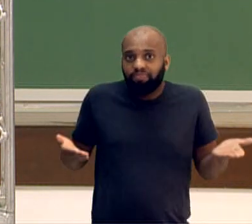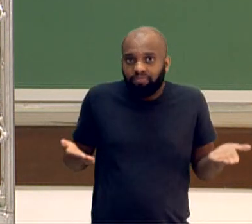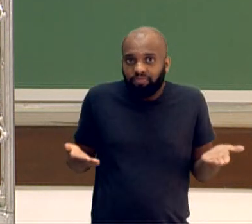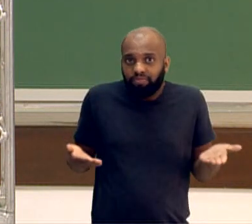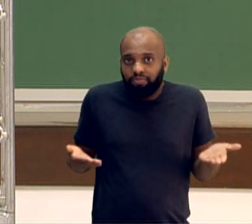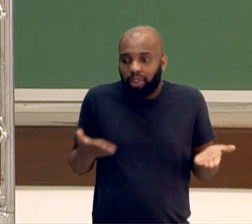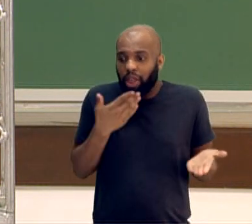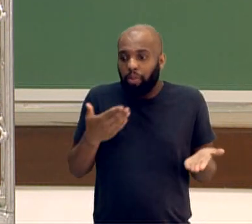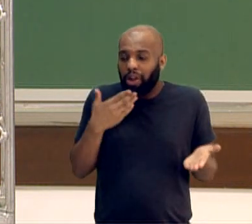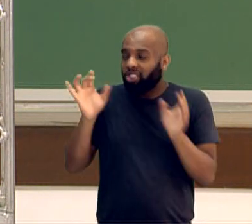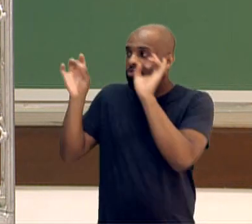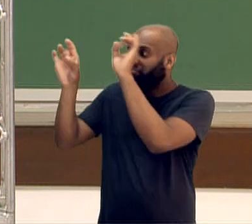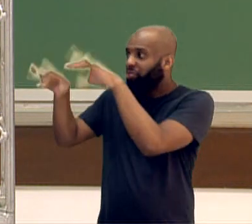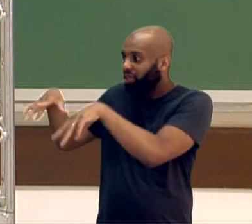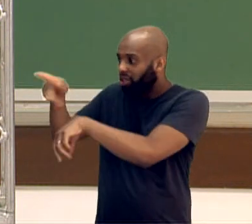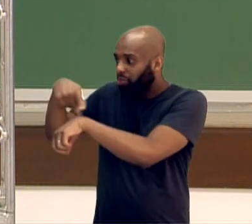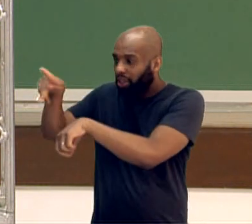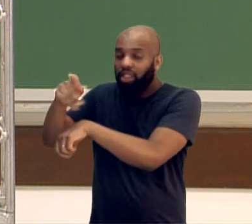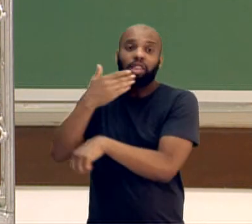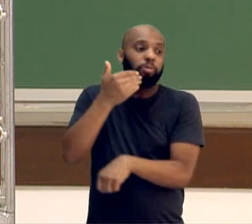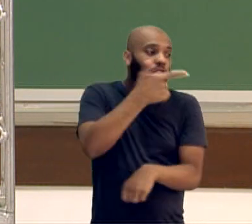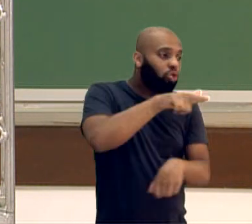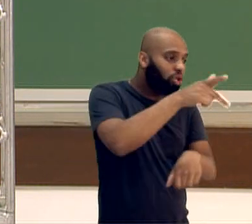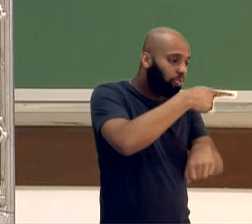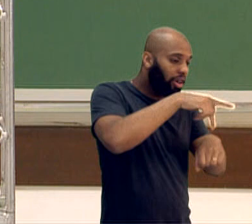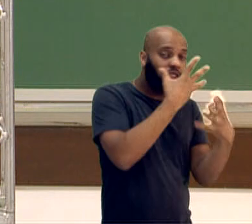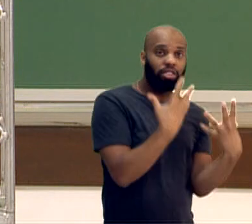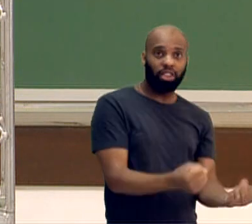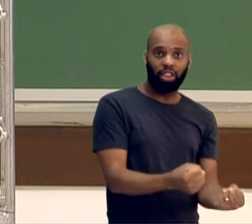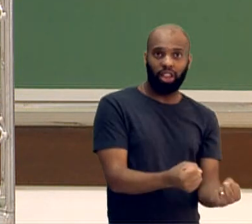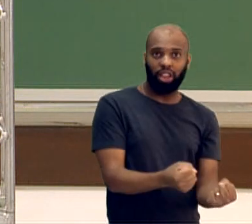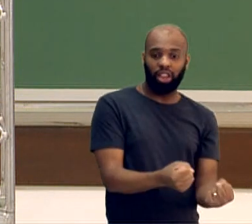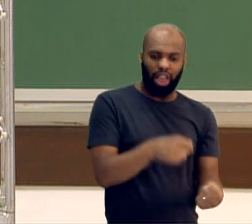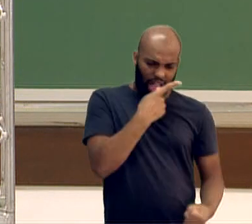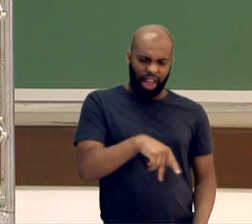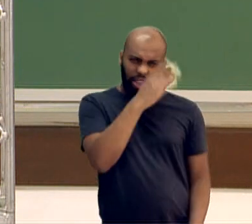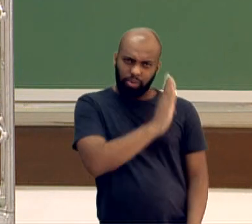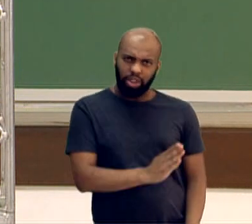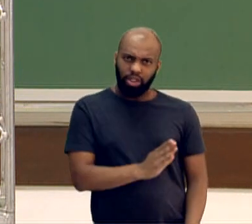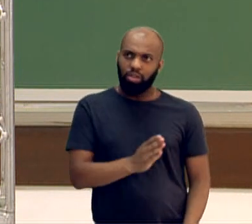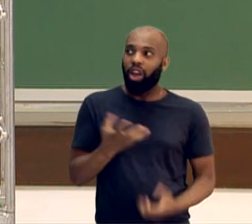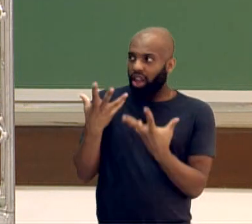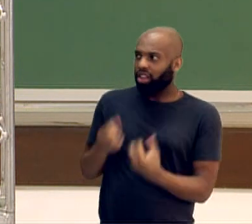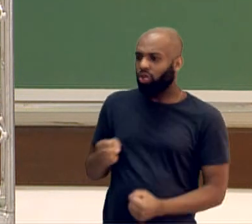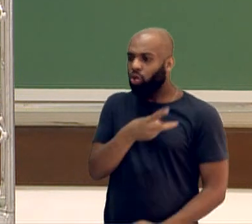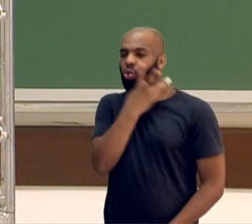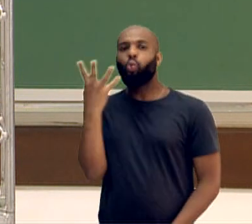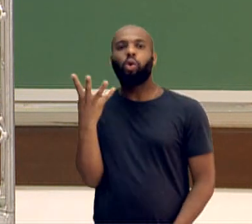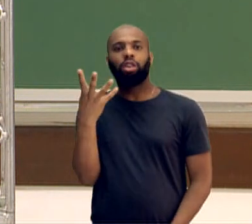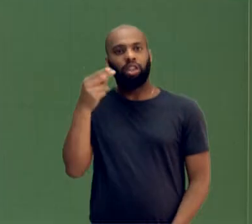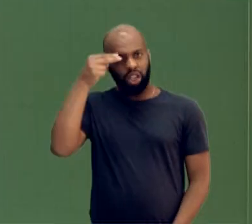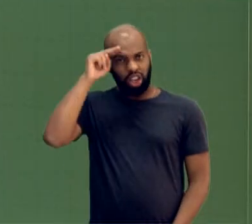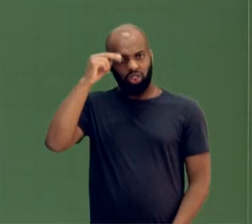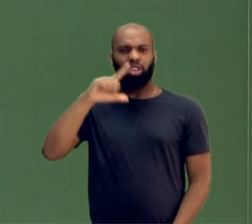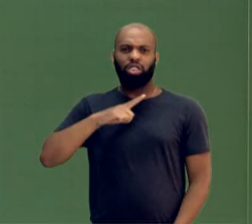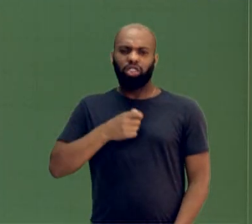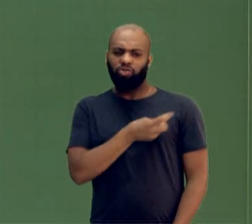Você pede asilo, asilo político, né? O Brasil recebeu quantos e quantos haitianos, por exemplo? Quantos alunos haitianos eu